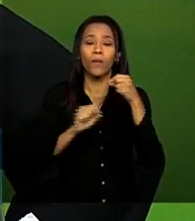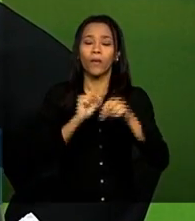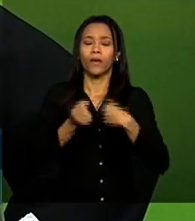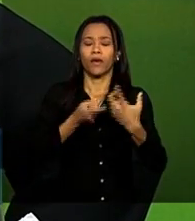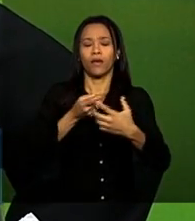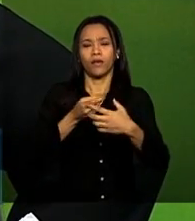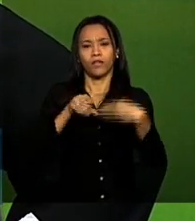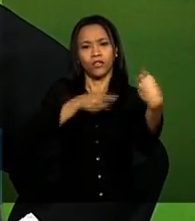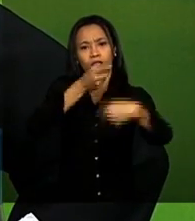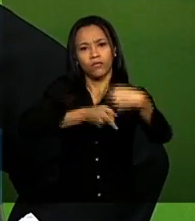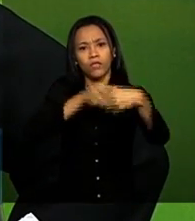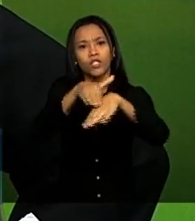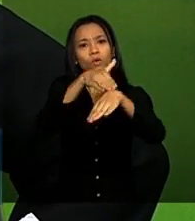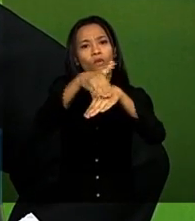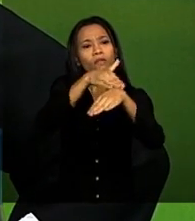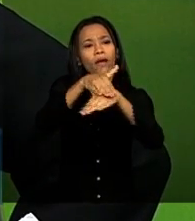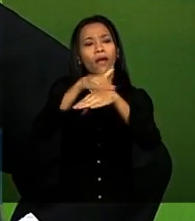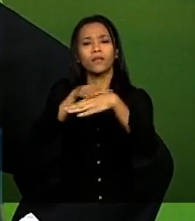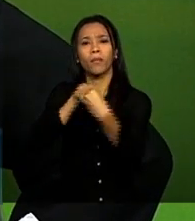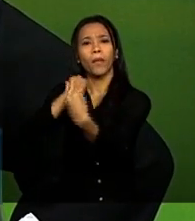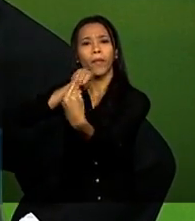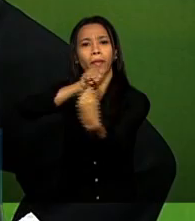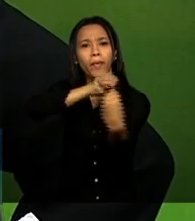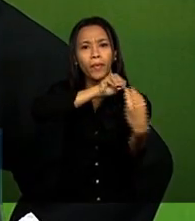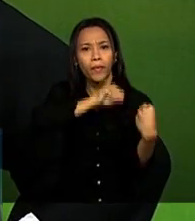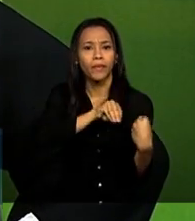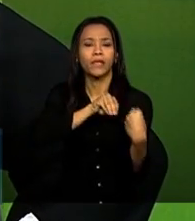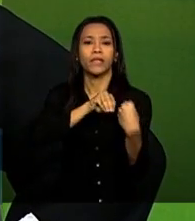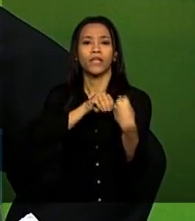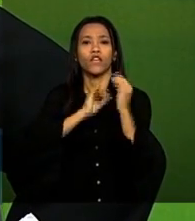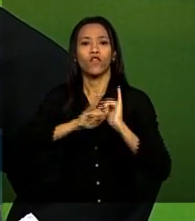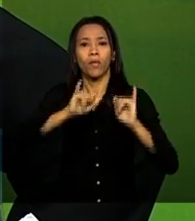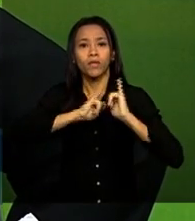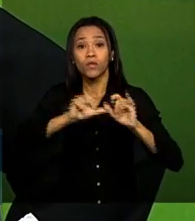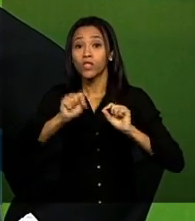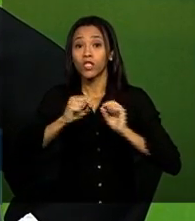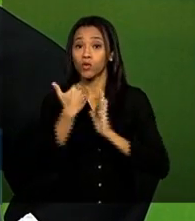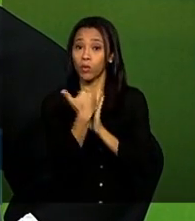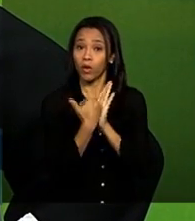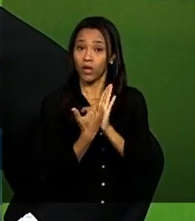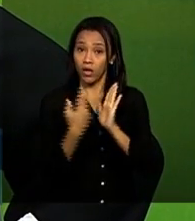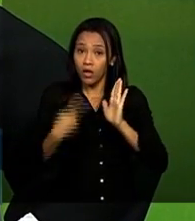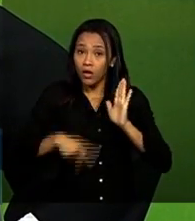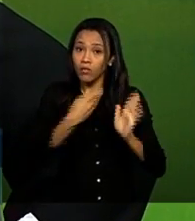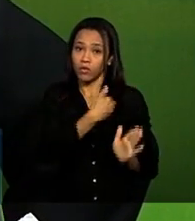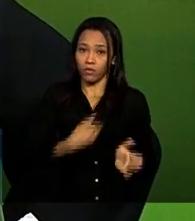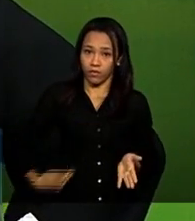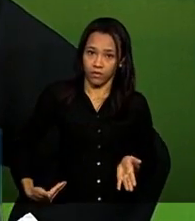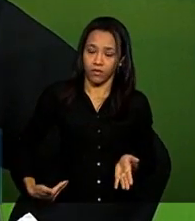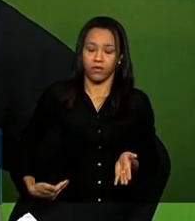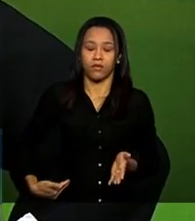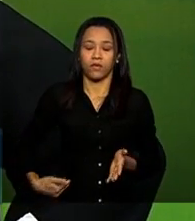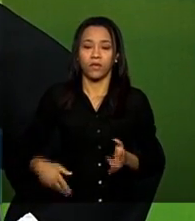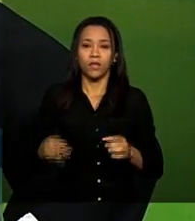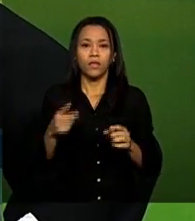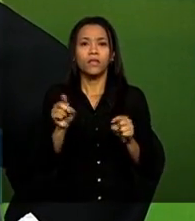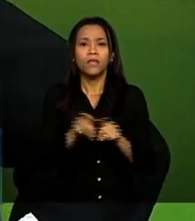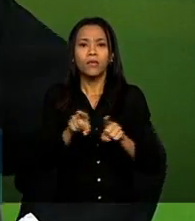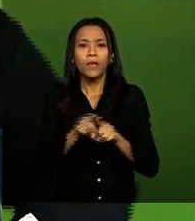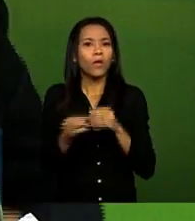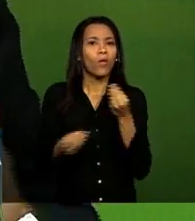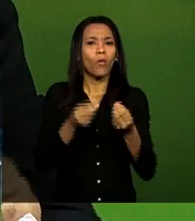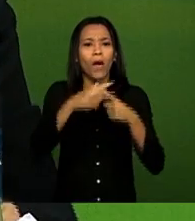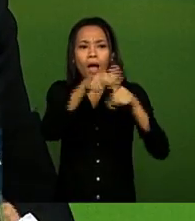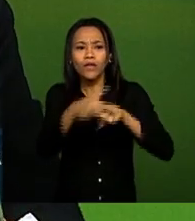tempo da preparação das políticas o tempo da informação dos programas o tempo o tempo da formatação desses